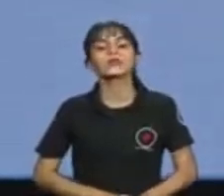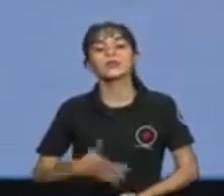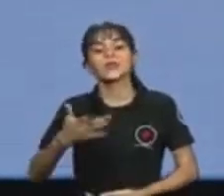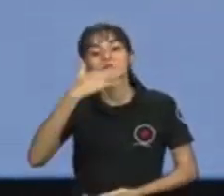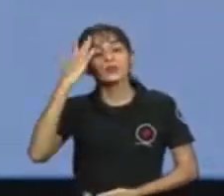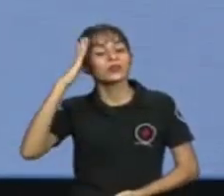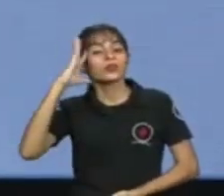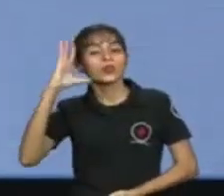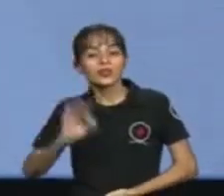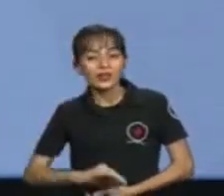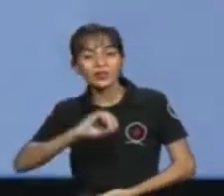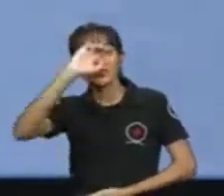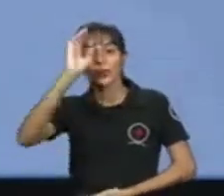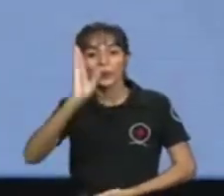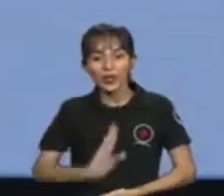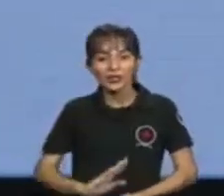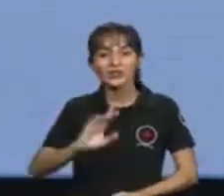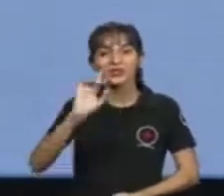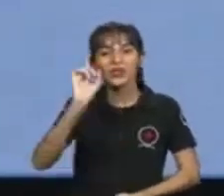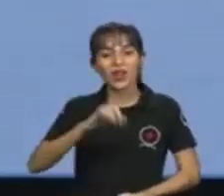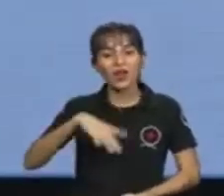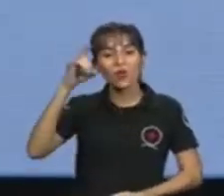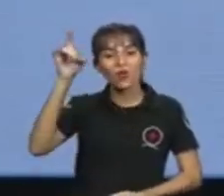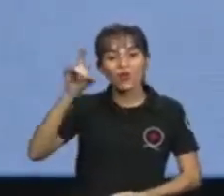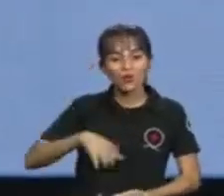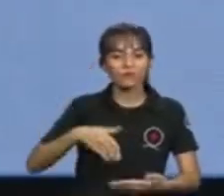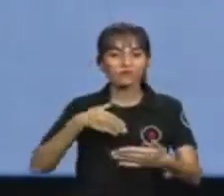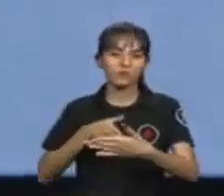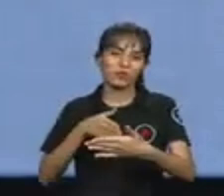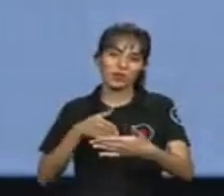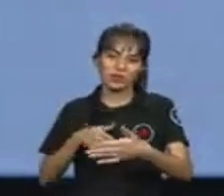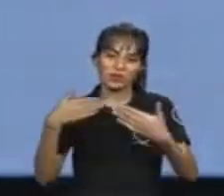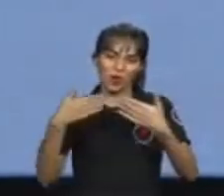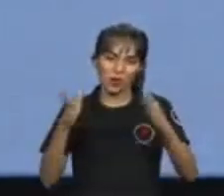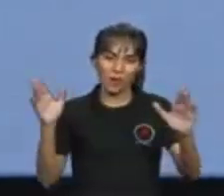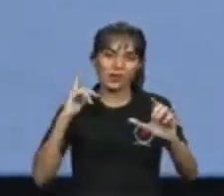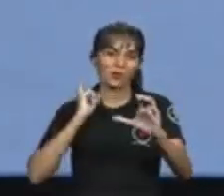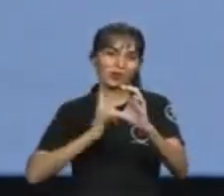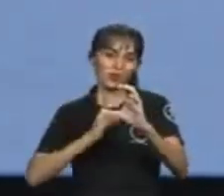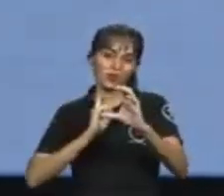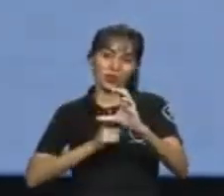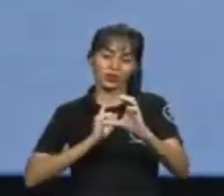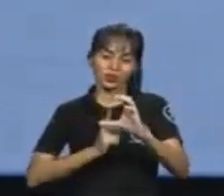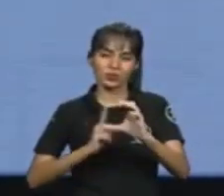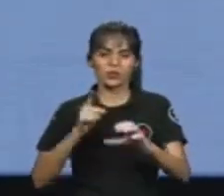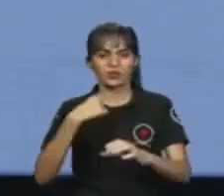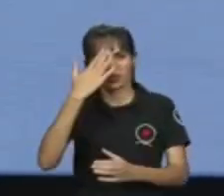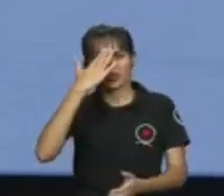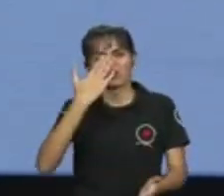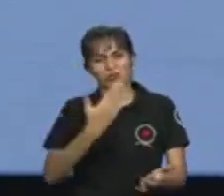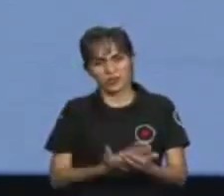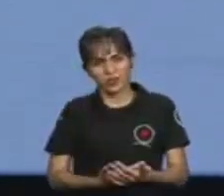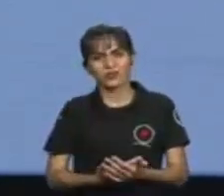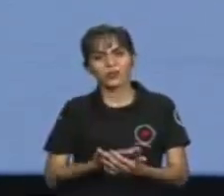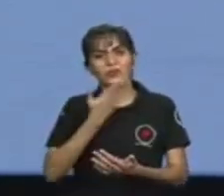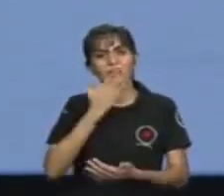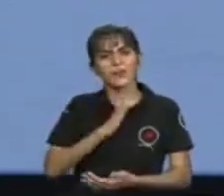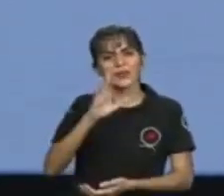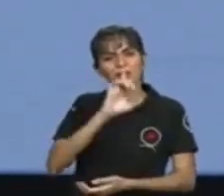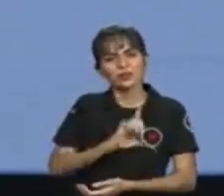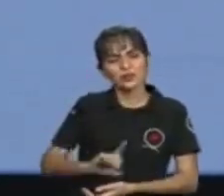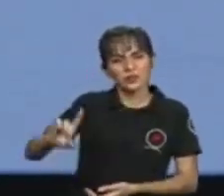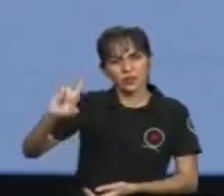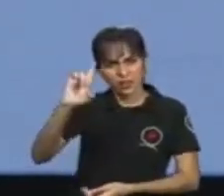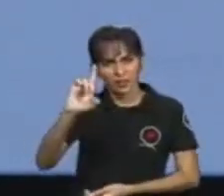entendendo que o Brasil é a última barreira para o comunismo. Mas nós cremos que as promessas do Senhor,